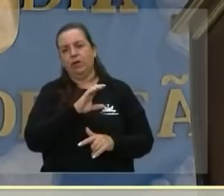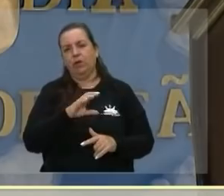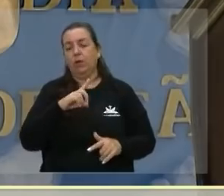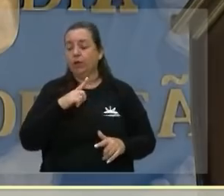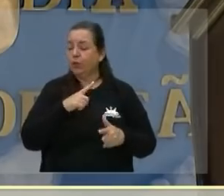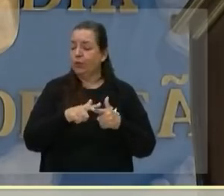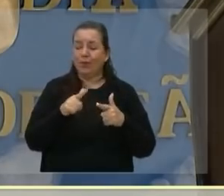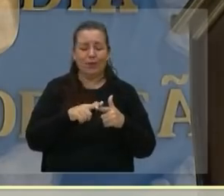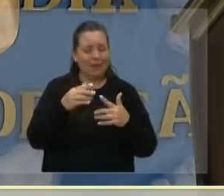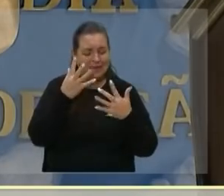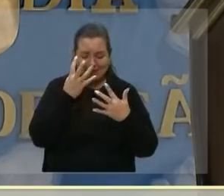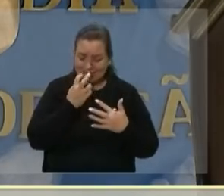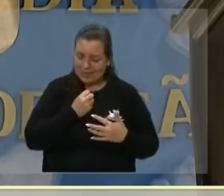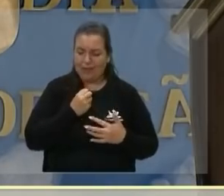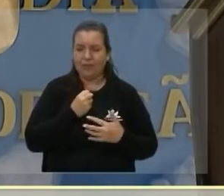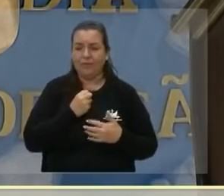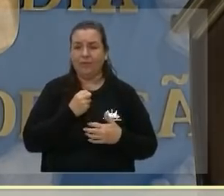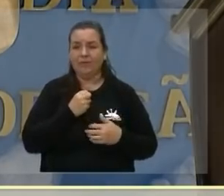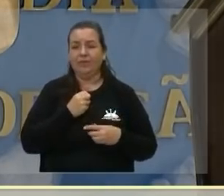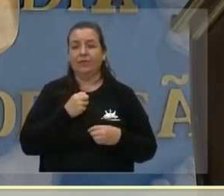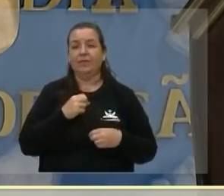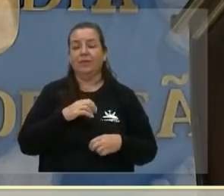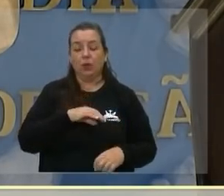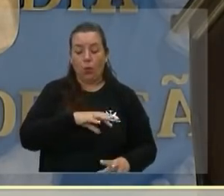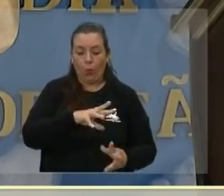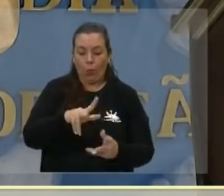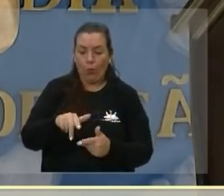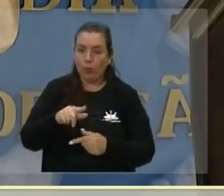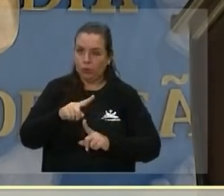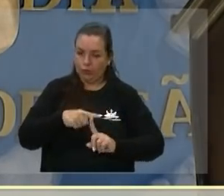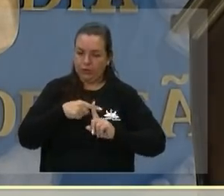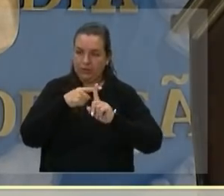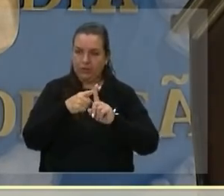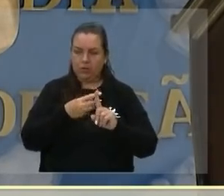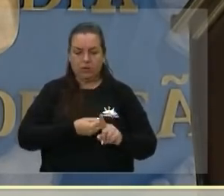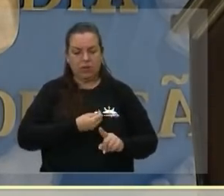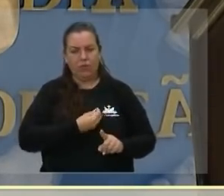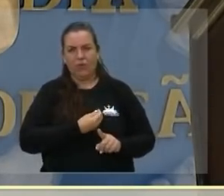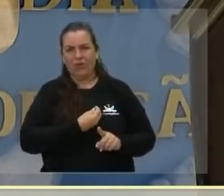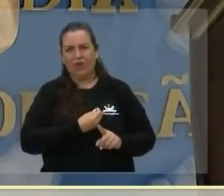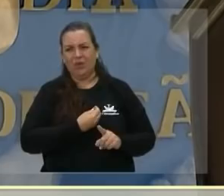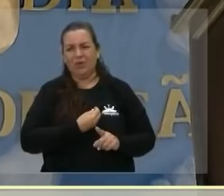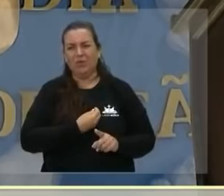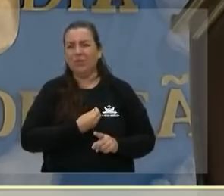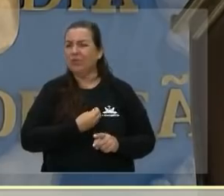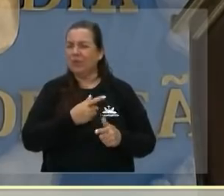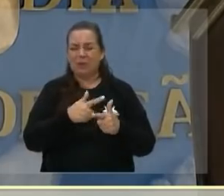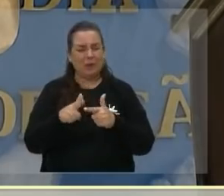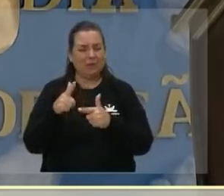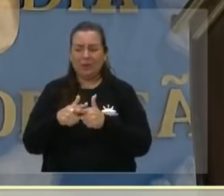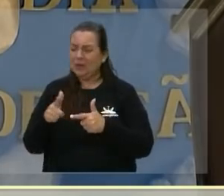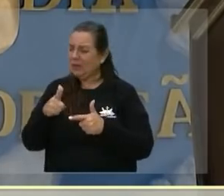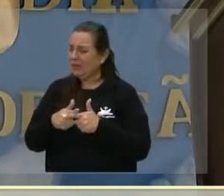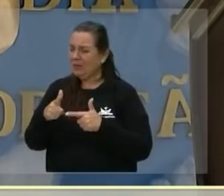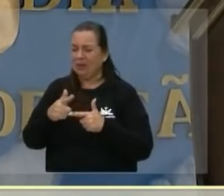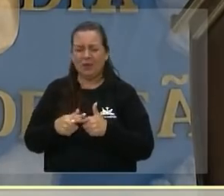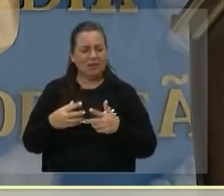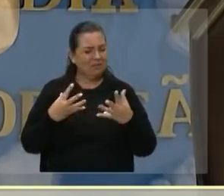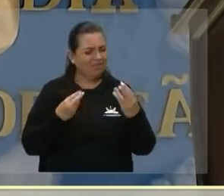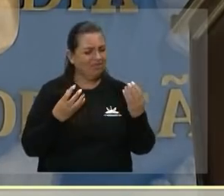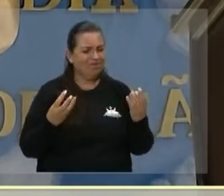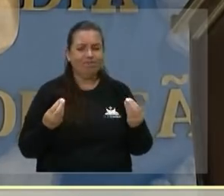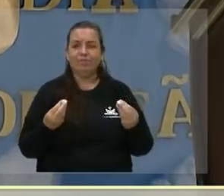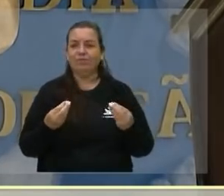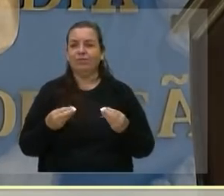seríssimo e o mundo cristão estava vivendo problemas sérios